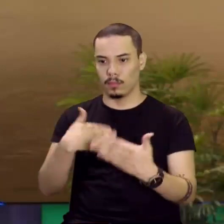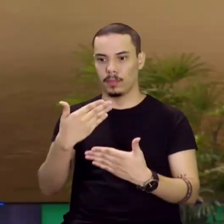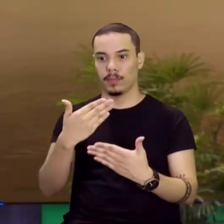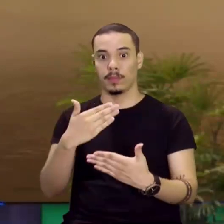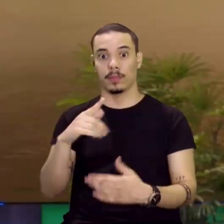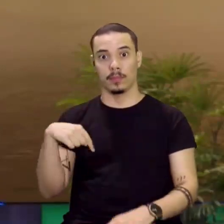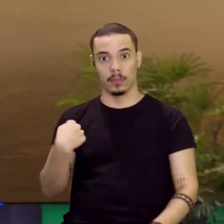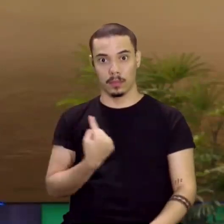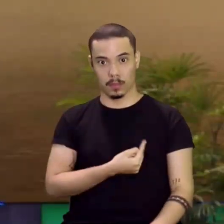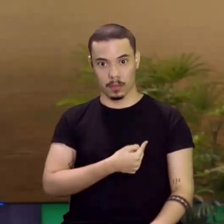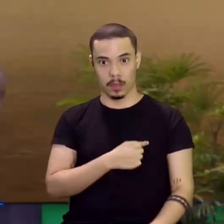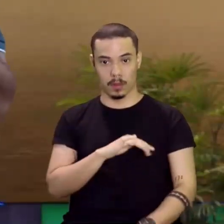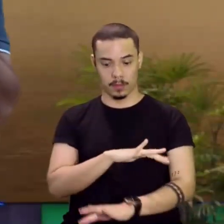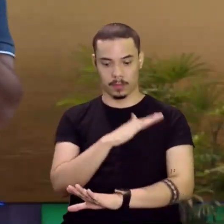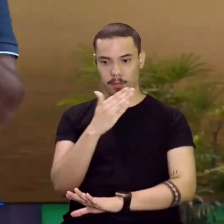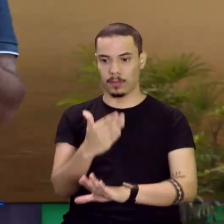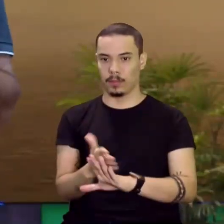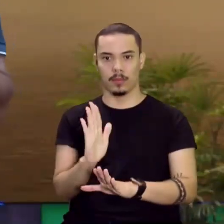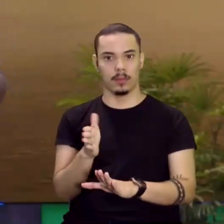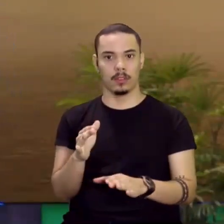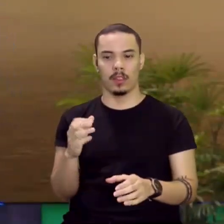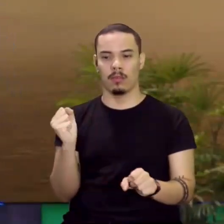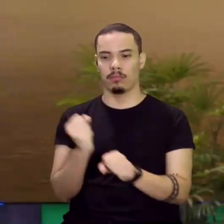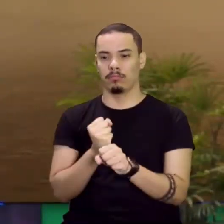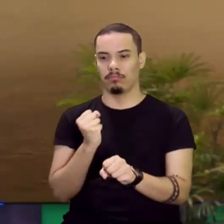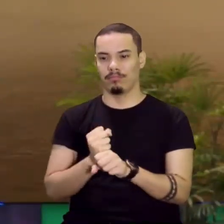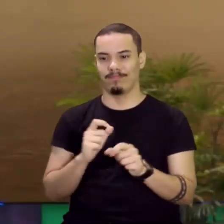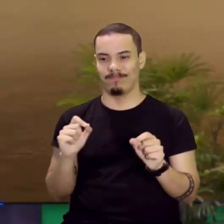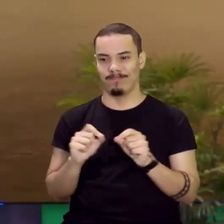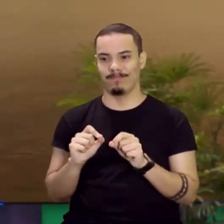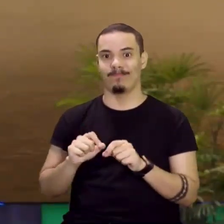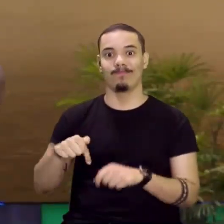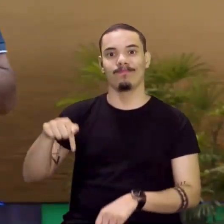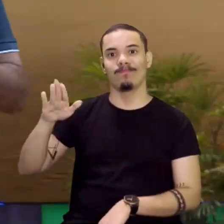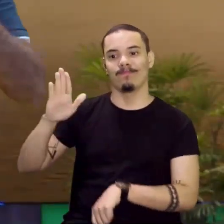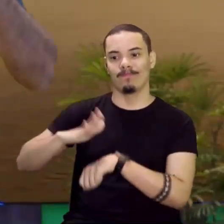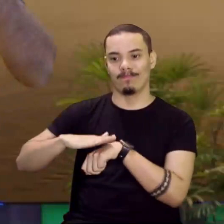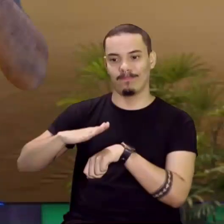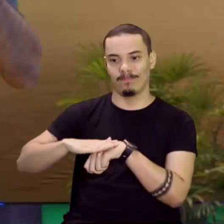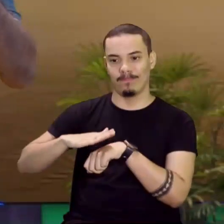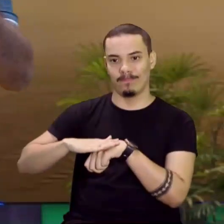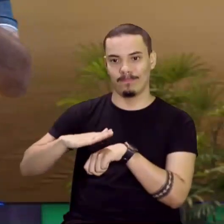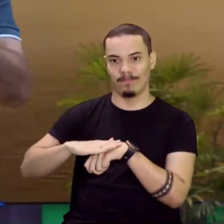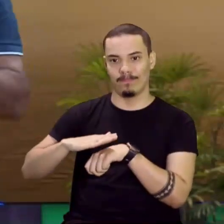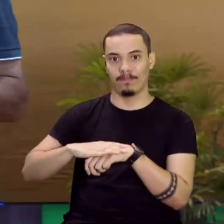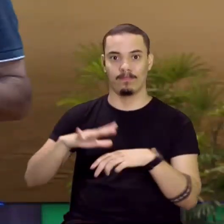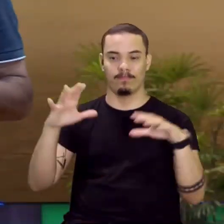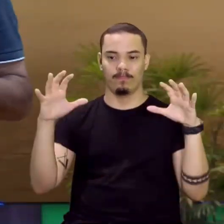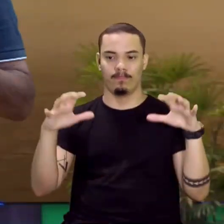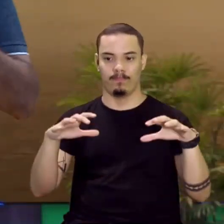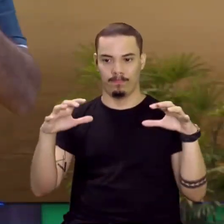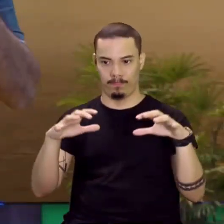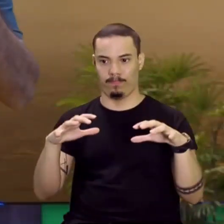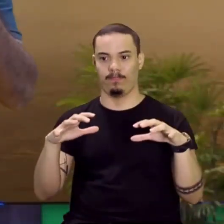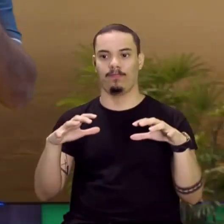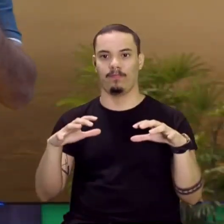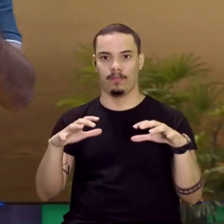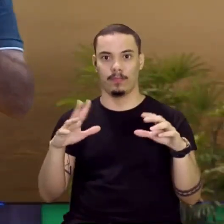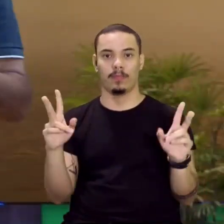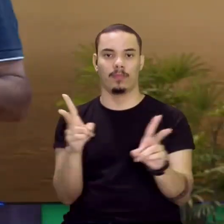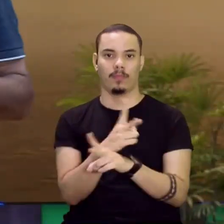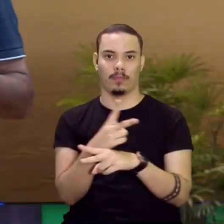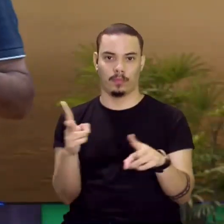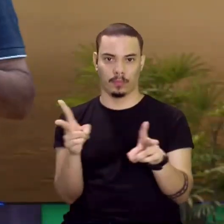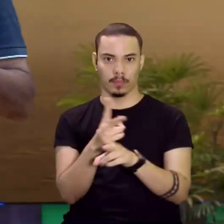relevo está desgastado, ele foi esculpido. E quem esculpiu, professor Arimateia? A chuva, o